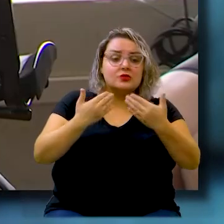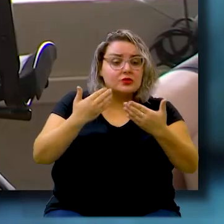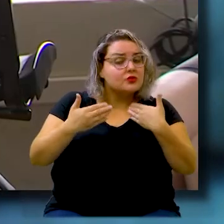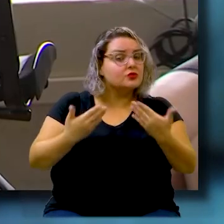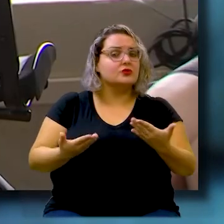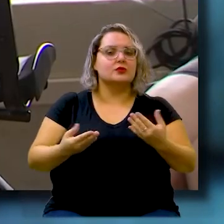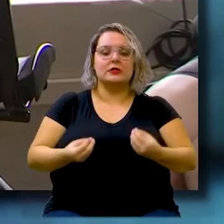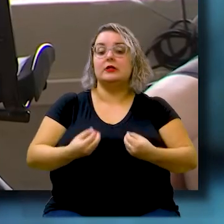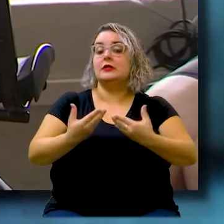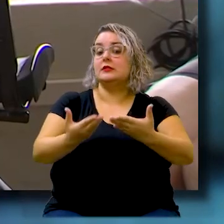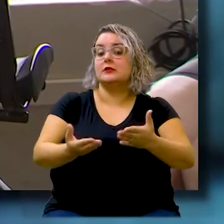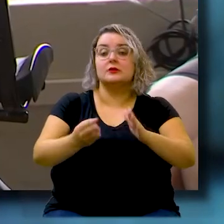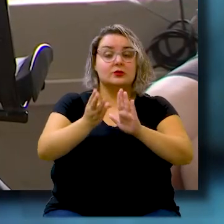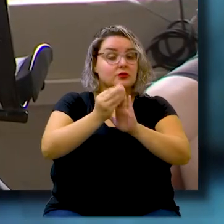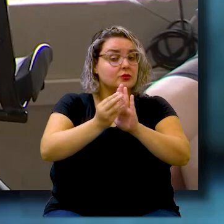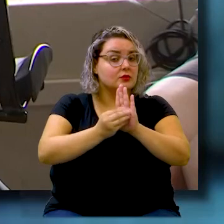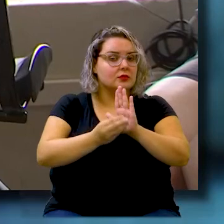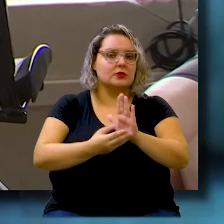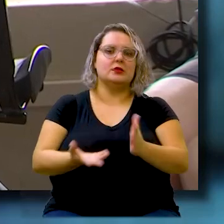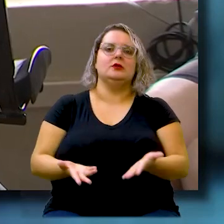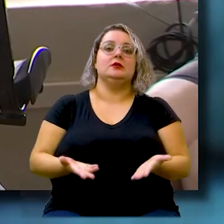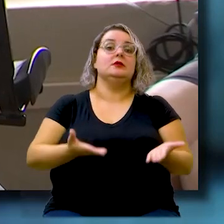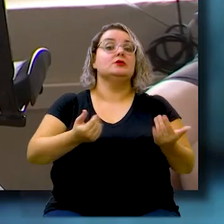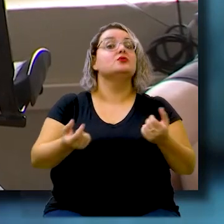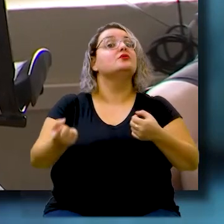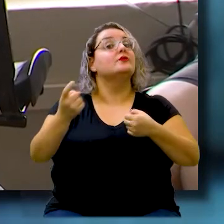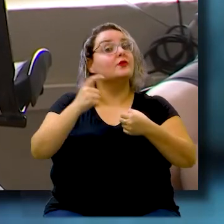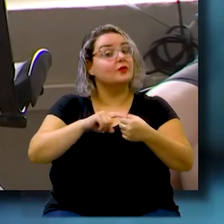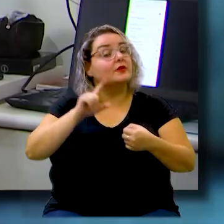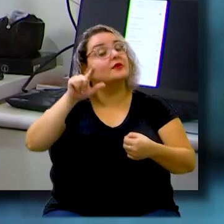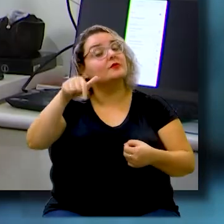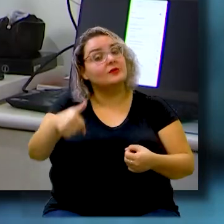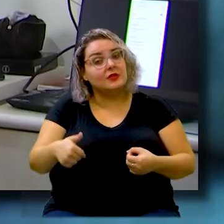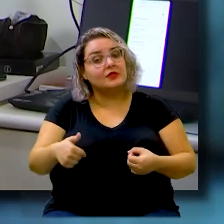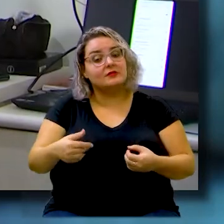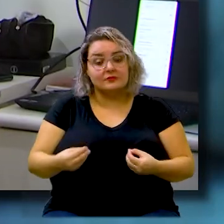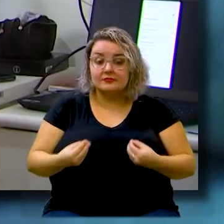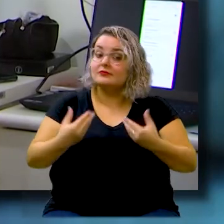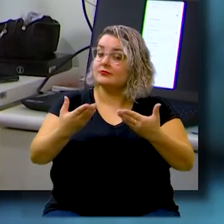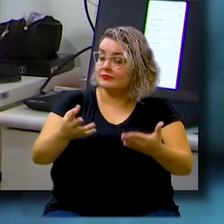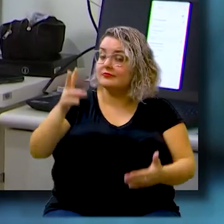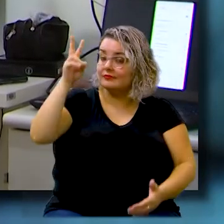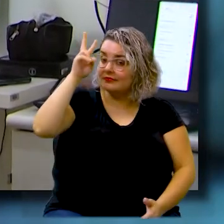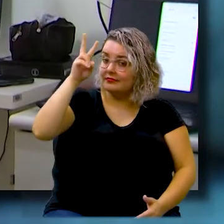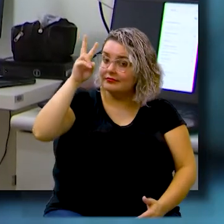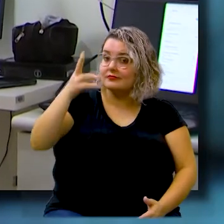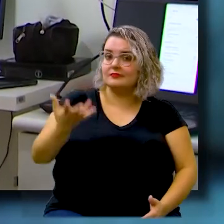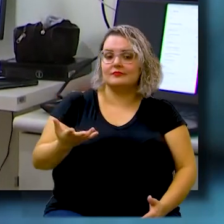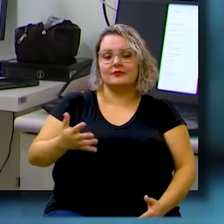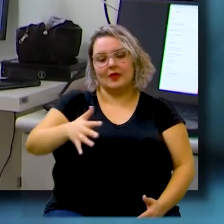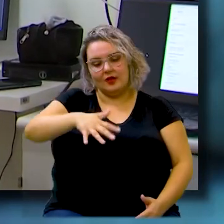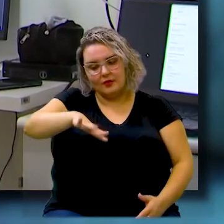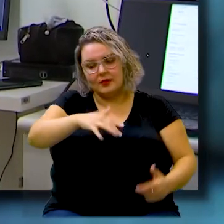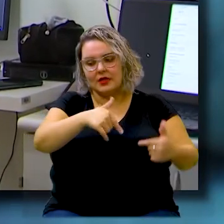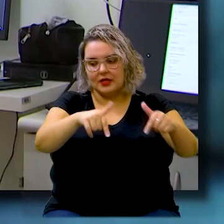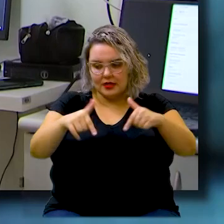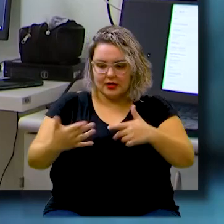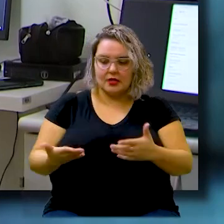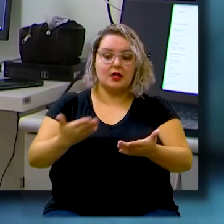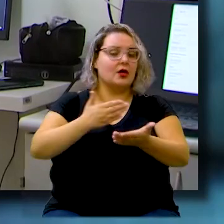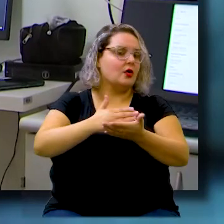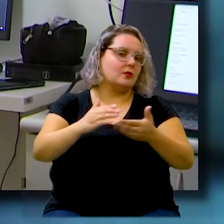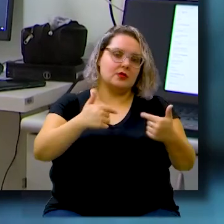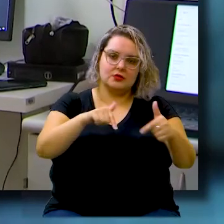trazendo conteúdos, né? E daí esse jovem voltar depois de algum tempo, trazendo esse histórico mesmo, que foi para o mundo do trabalho, que começou